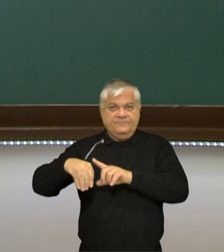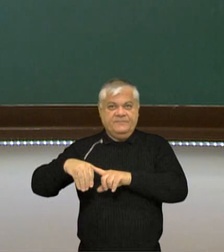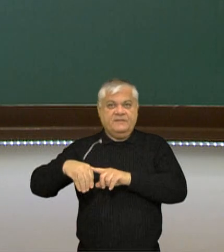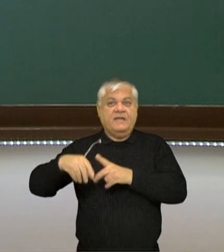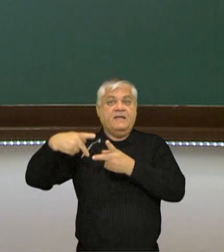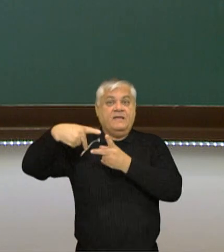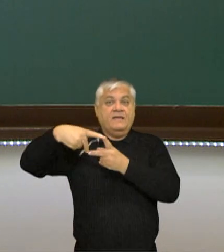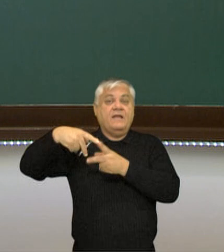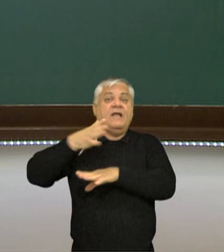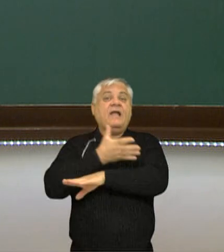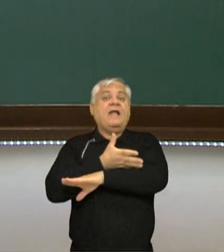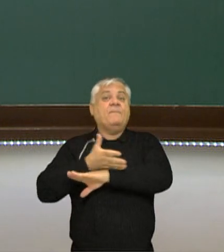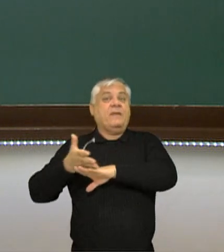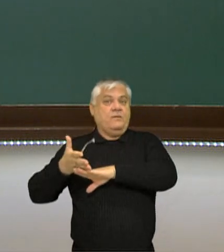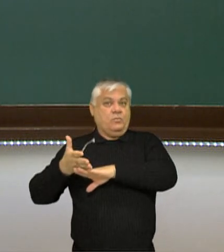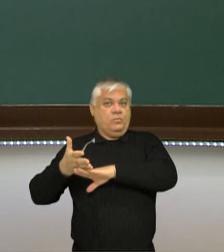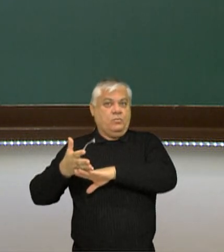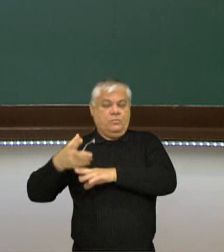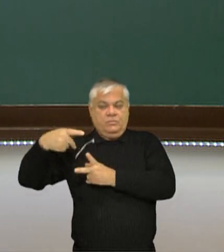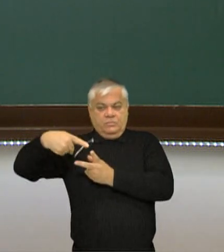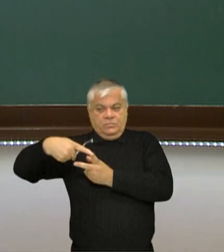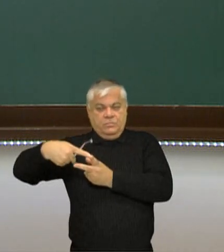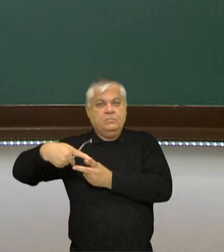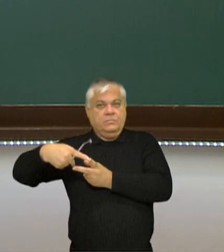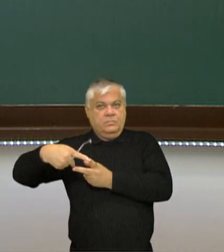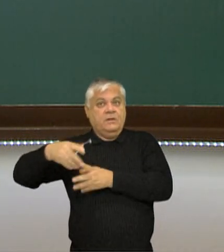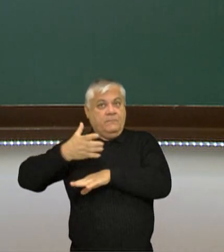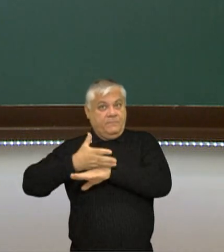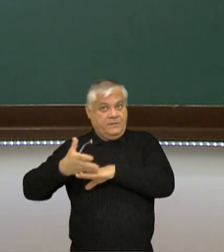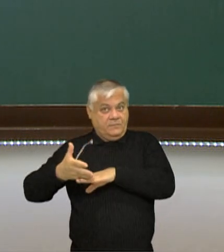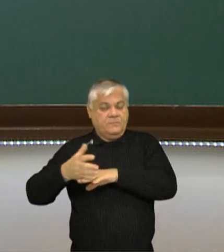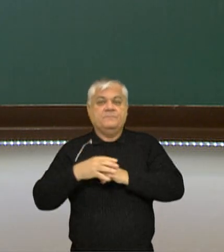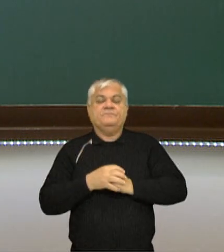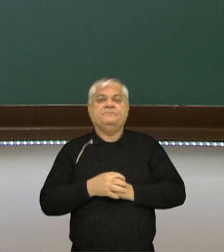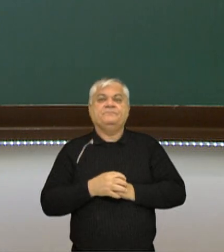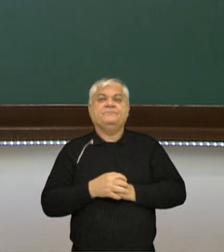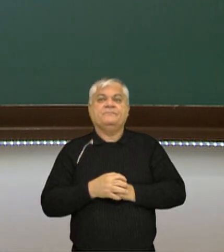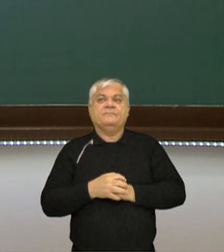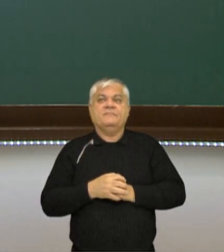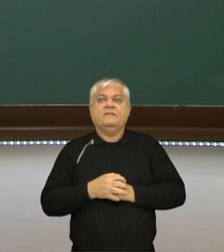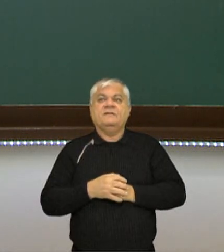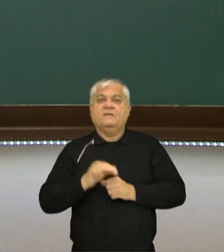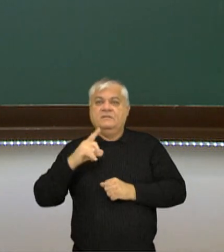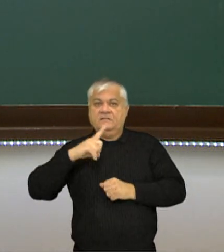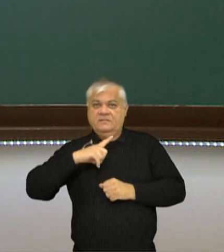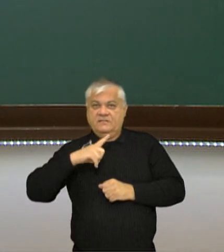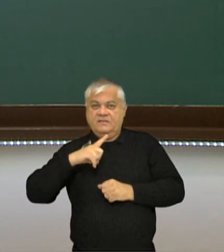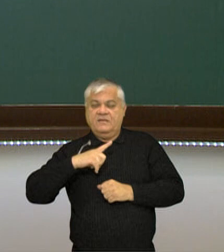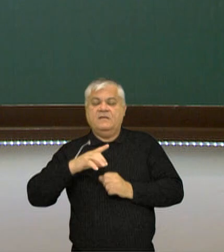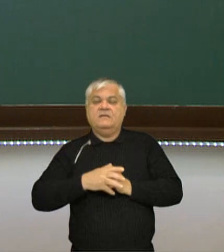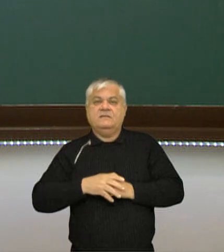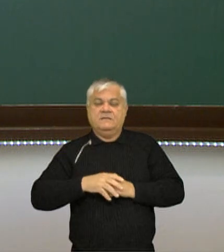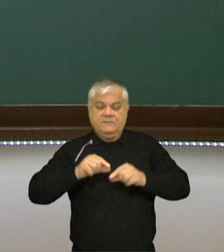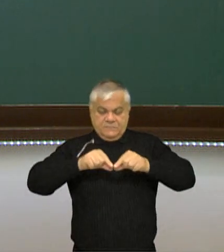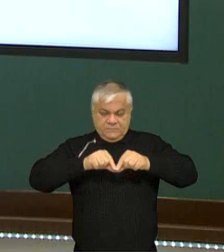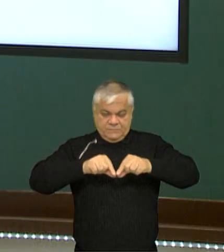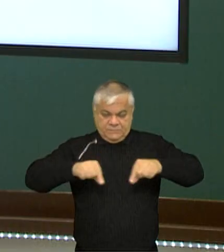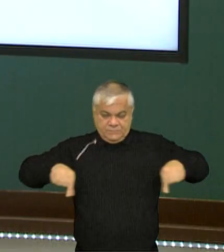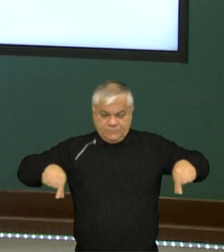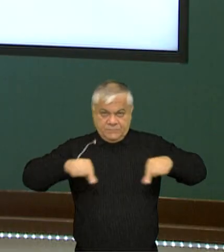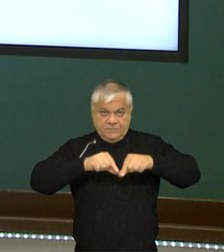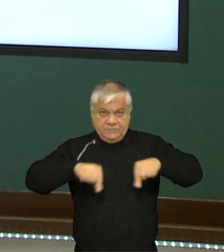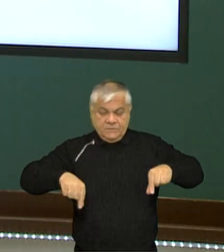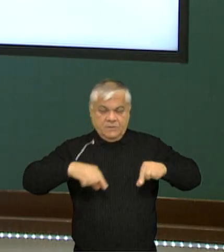clara, certo? Lembrando, estamos revisando o que é o tabuleiro. Então, no tabuleiro nós teremos as fileiras, as